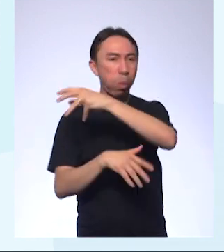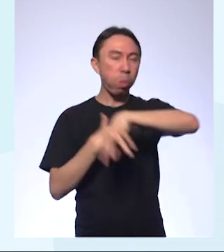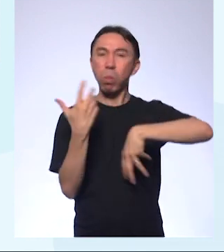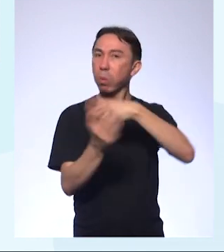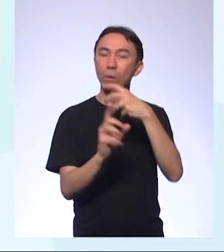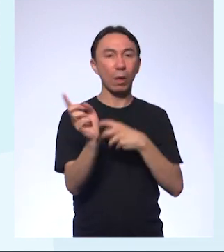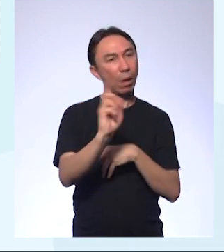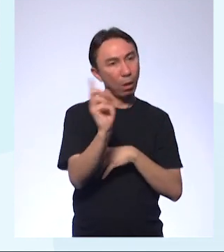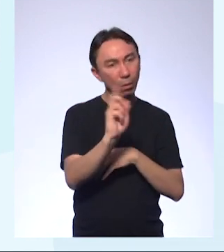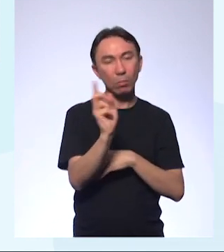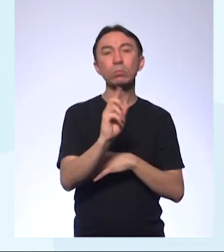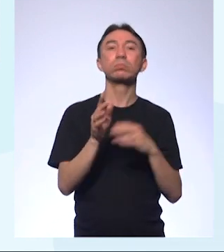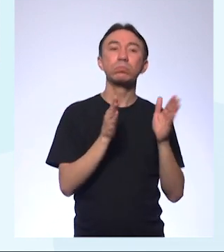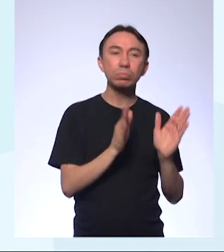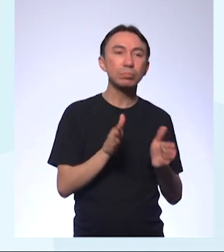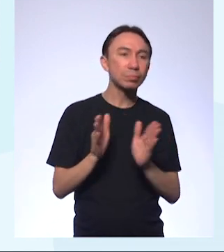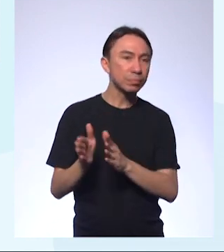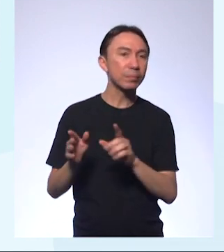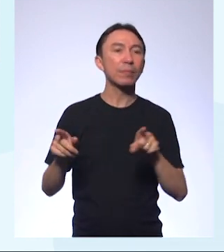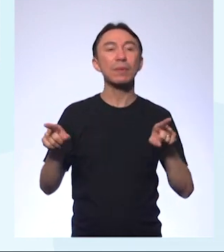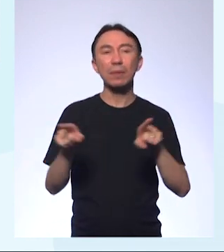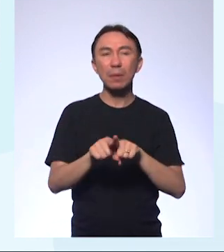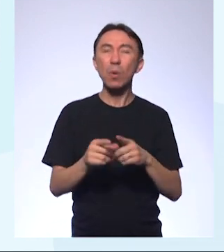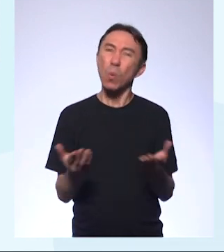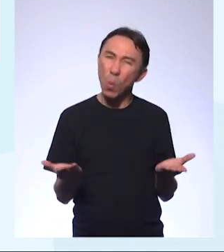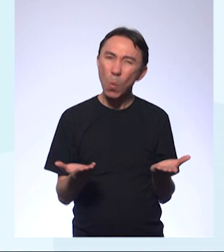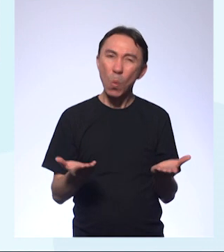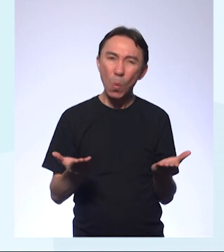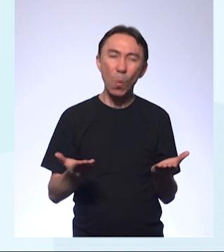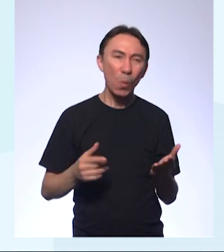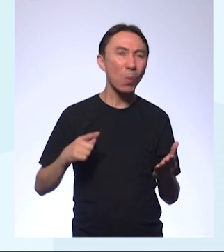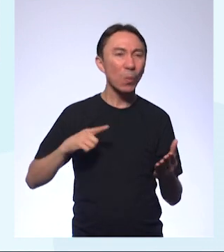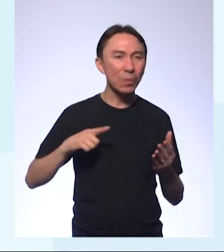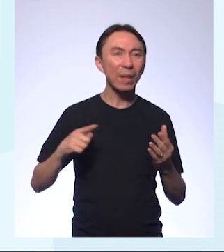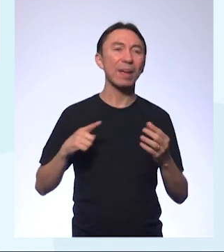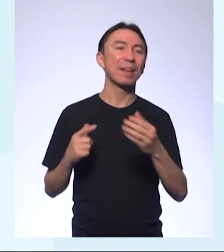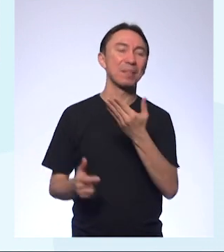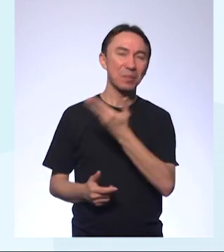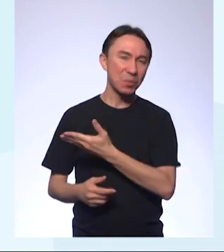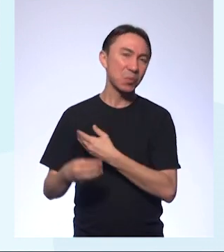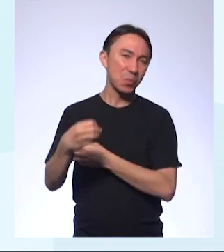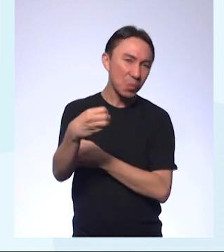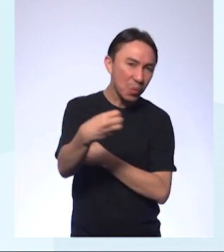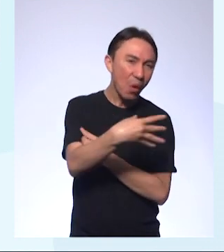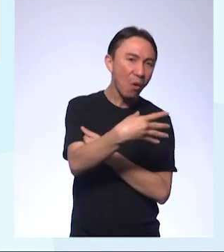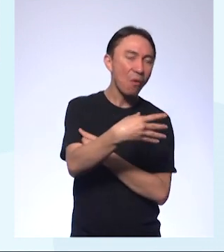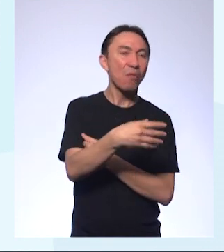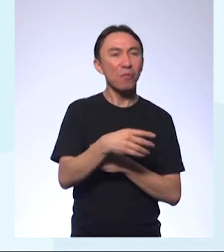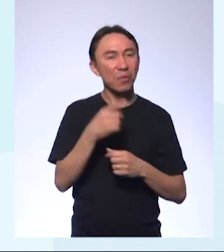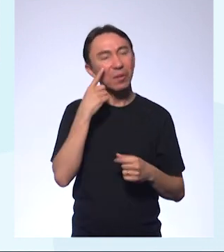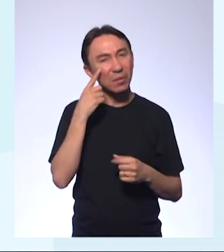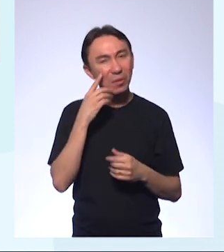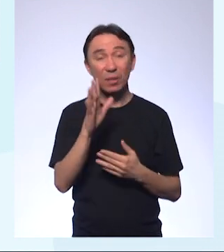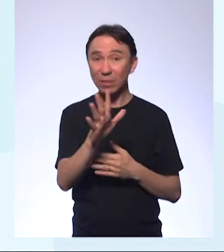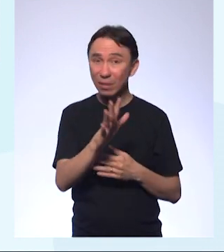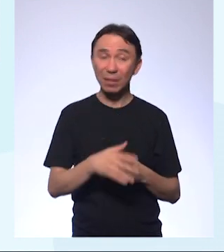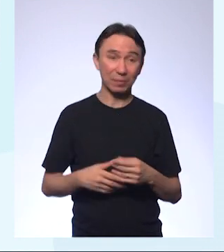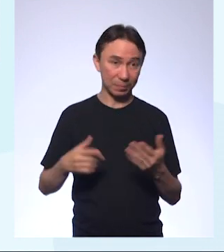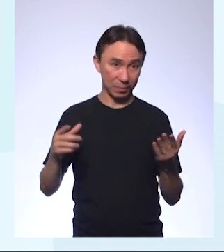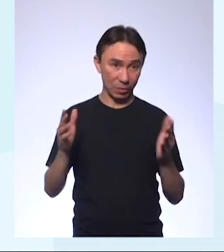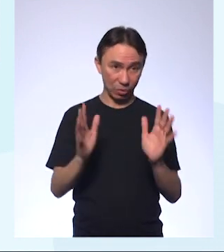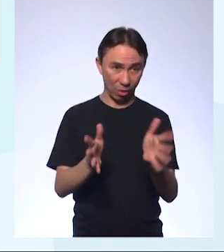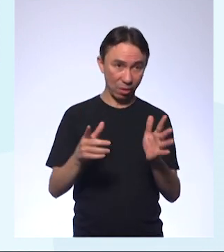do núcleo, e temos os modelos mais atuais, onde tem os orbitais atômicos, mas nós ficamos até aqui no modelo de